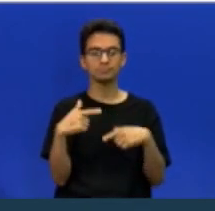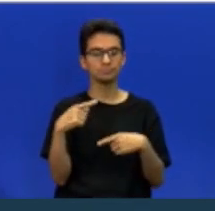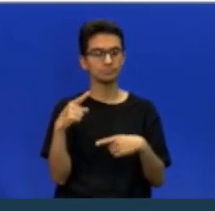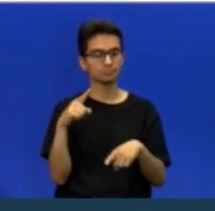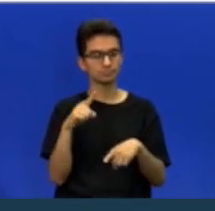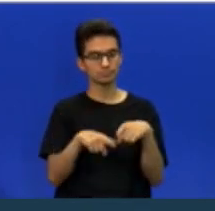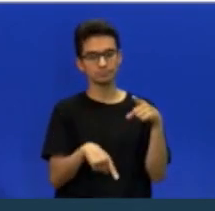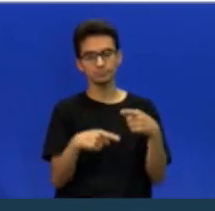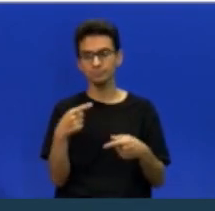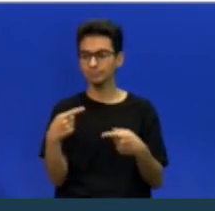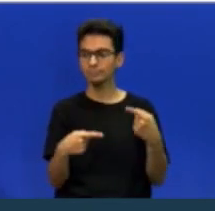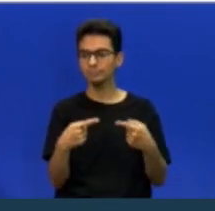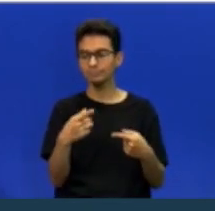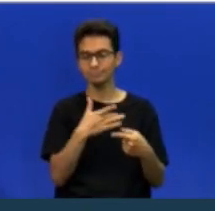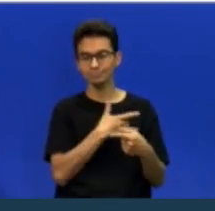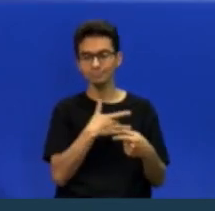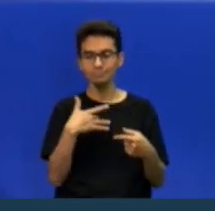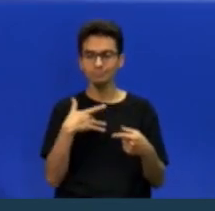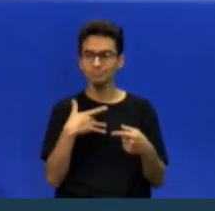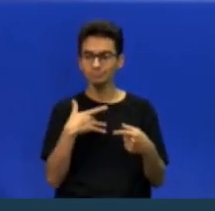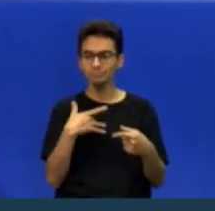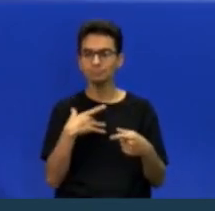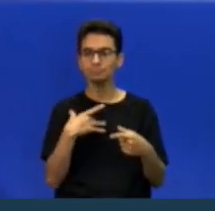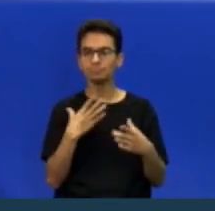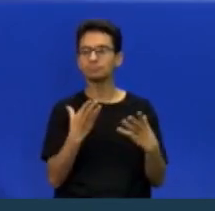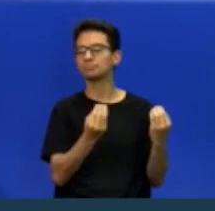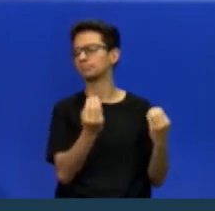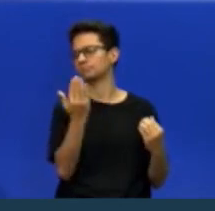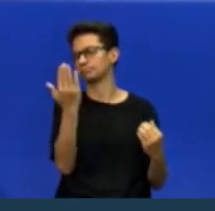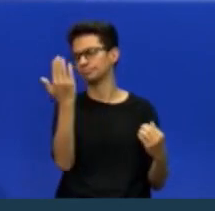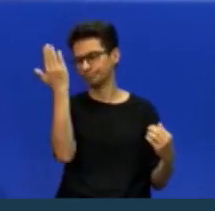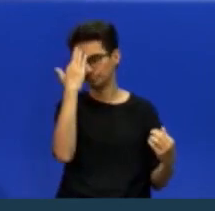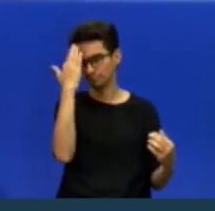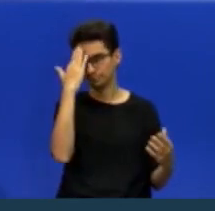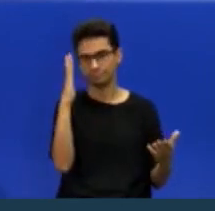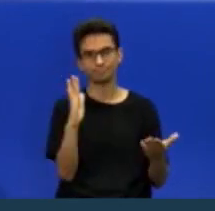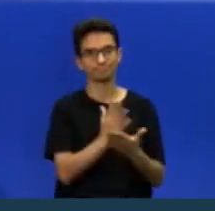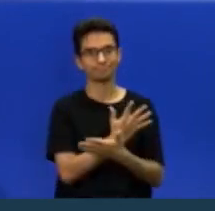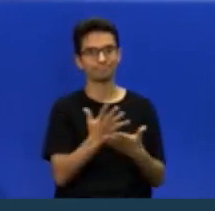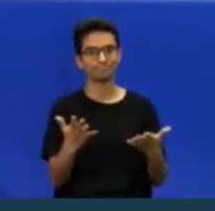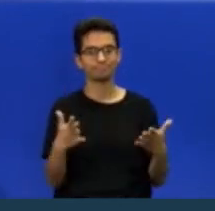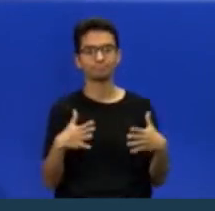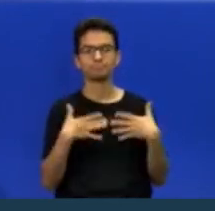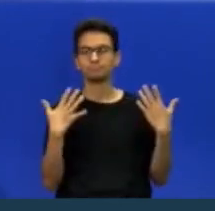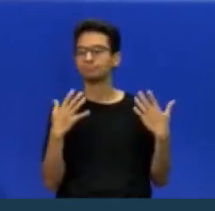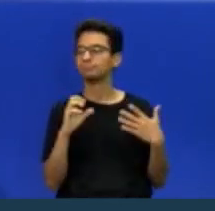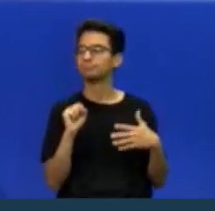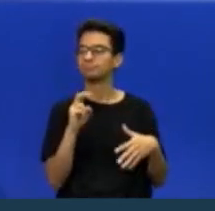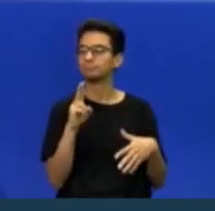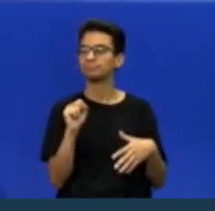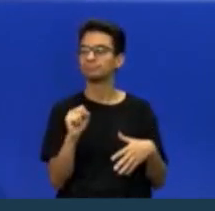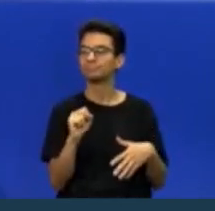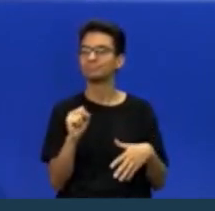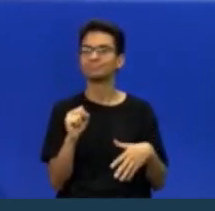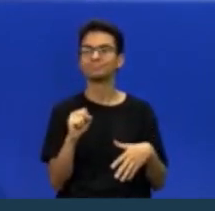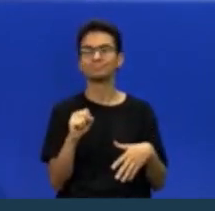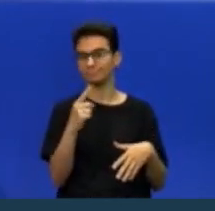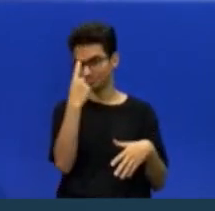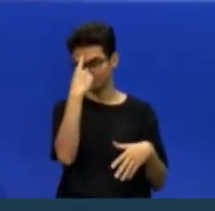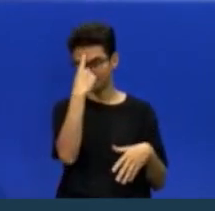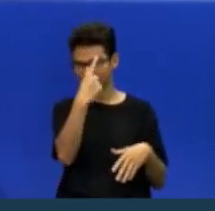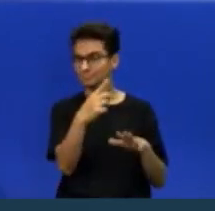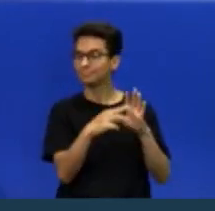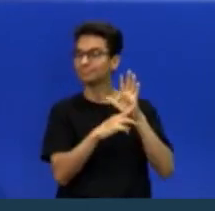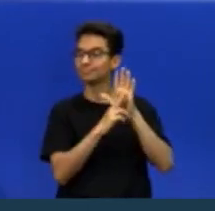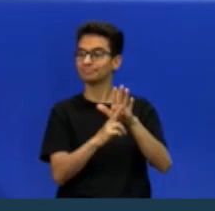pública. Então, para que muitos entendam, e para surpresa de muitos, o SUS é considerado uma referência em termos